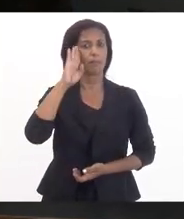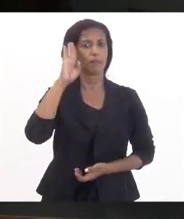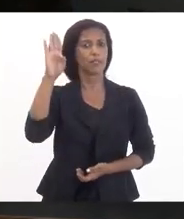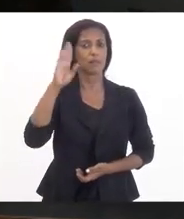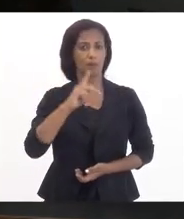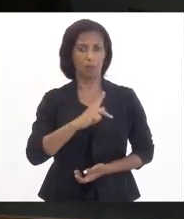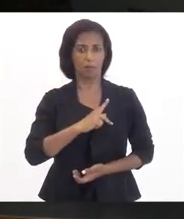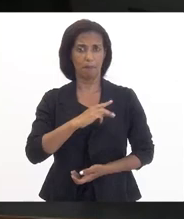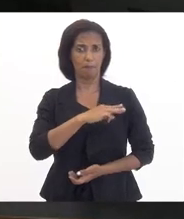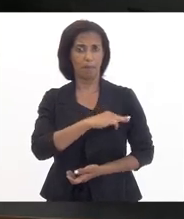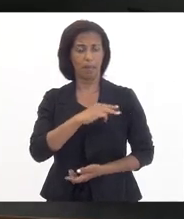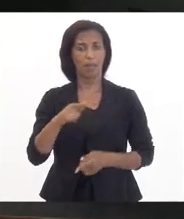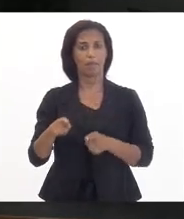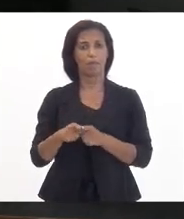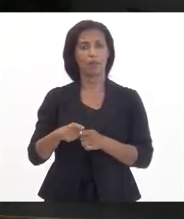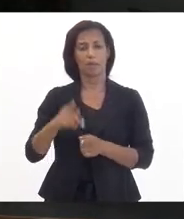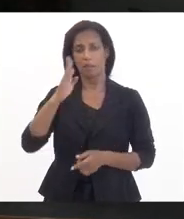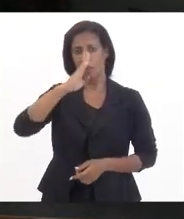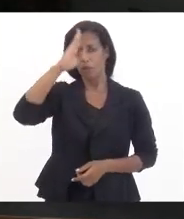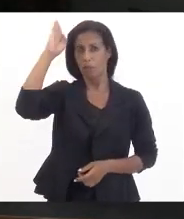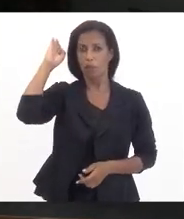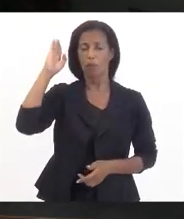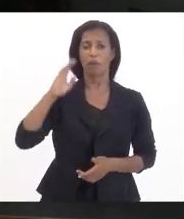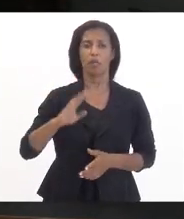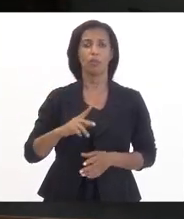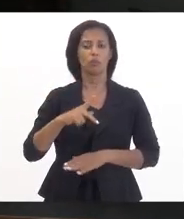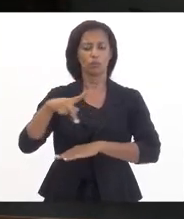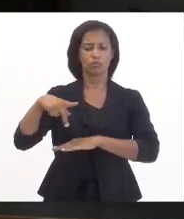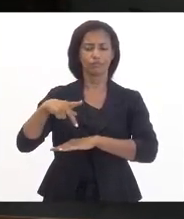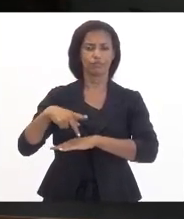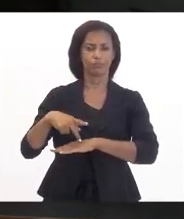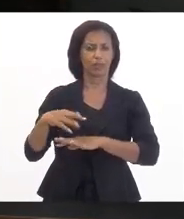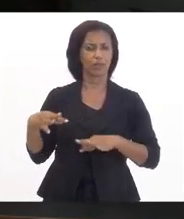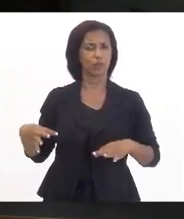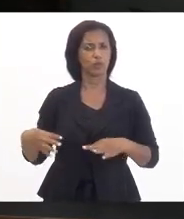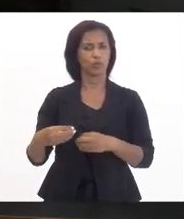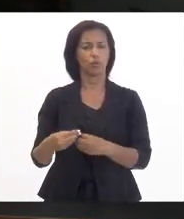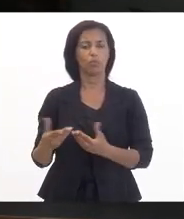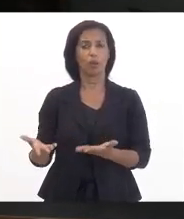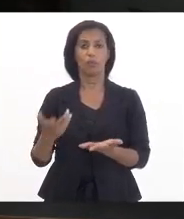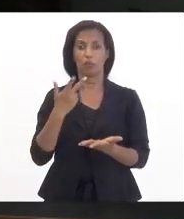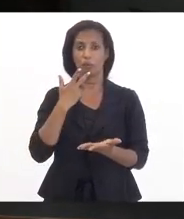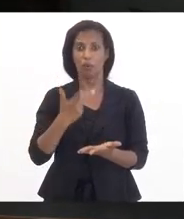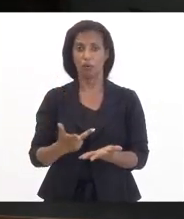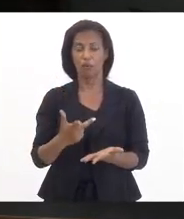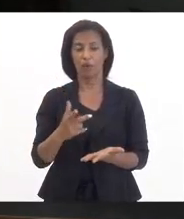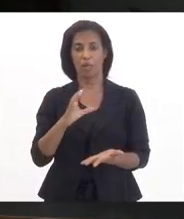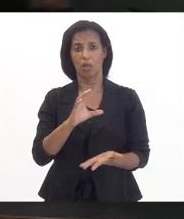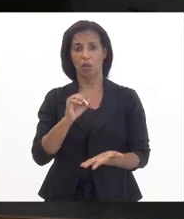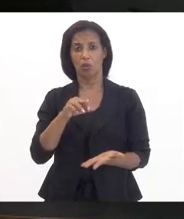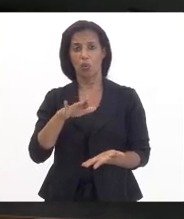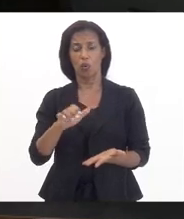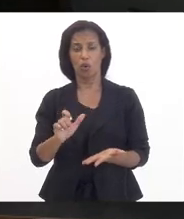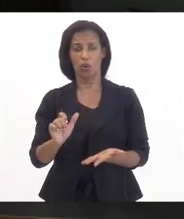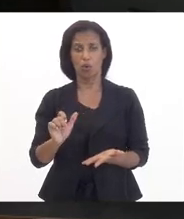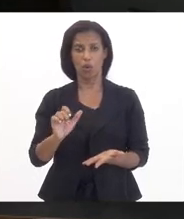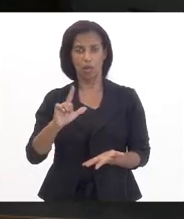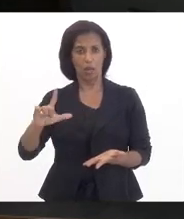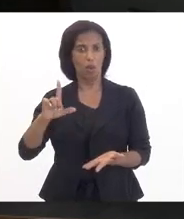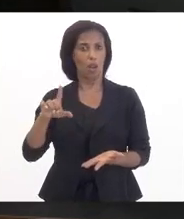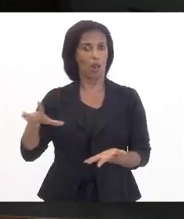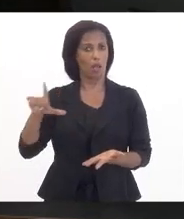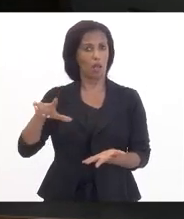polícia militar e o bombeiro do resto do país, mas foi o que eu falei com o coronel Leandro e com o coronel